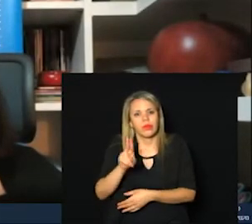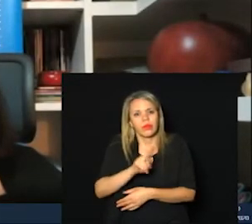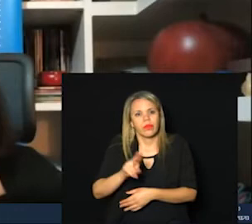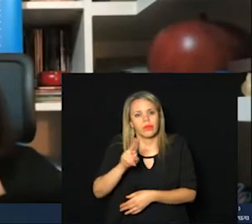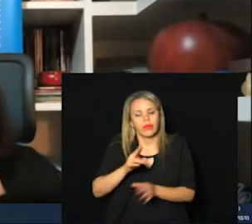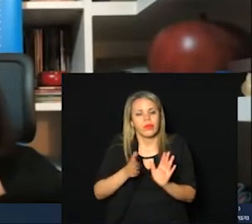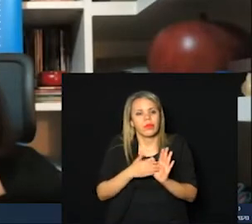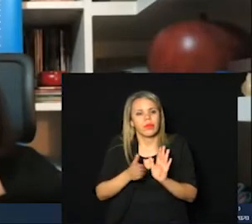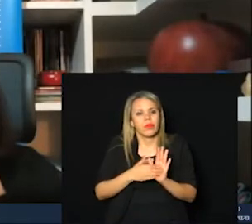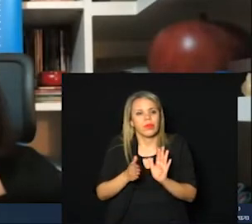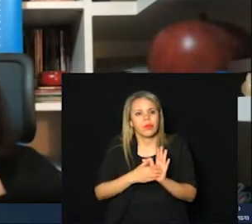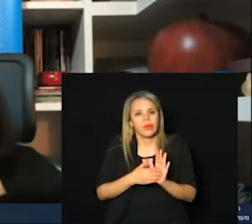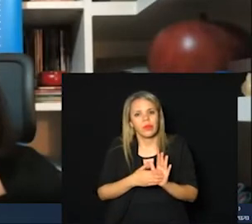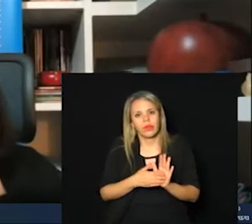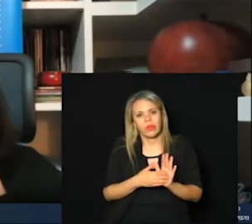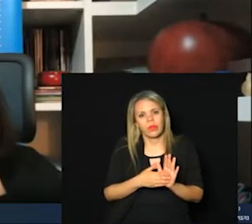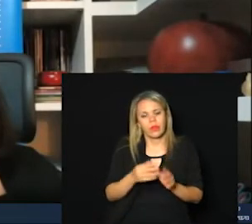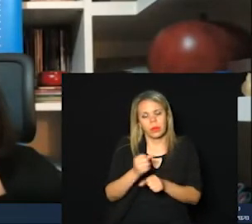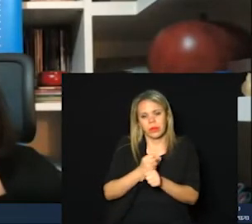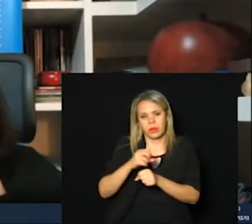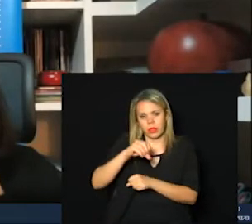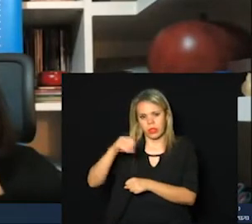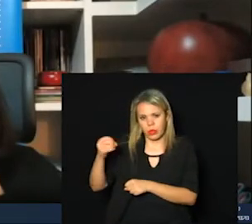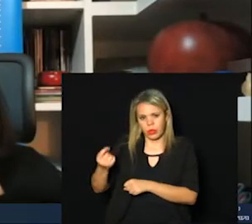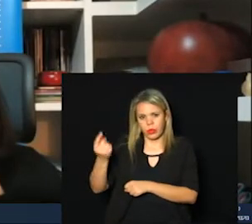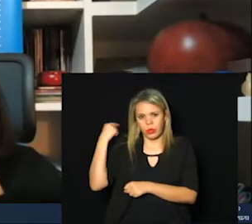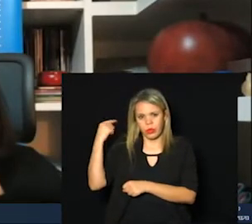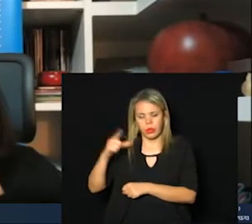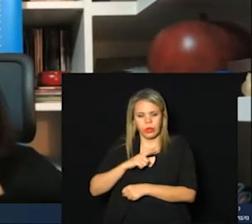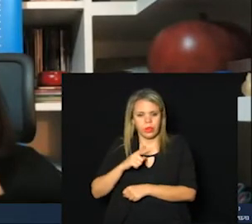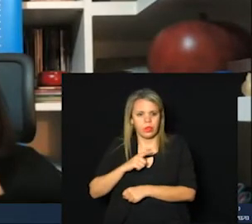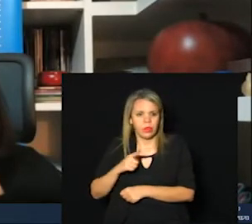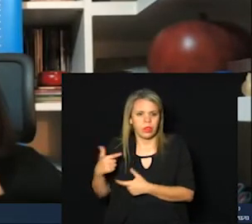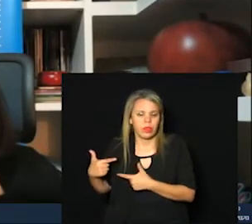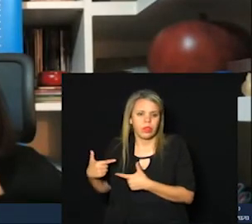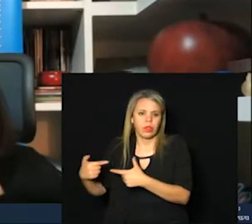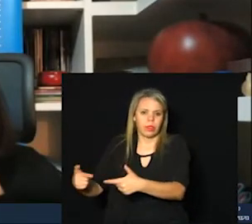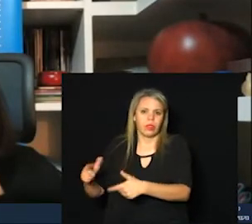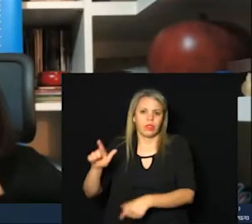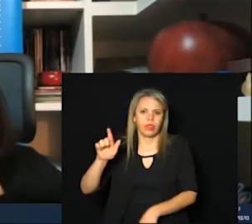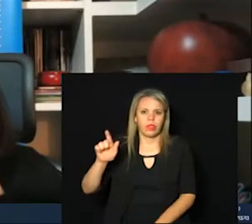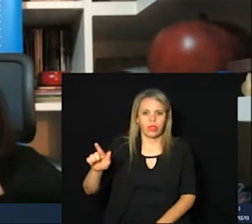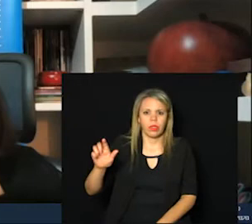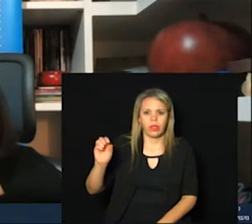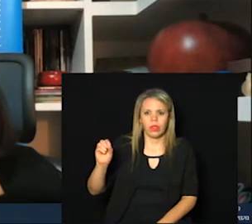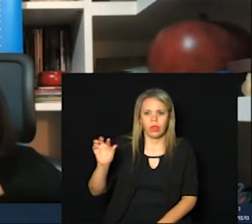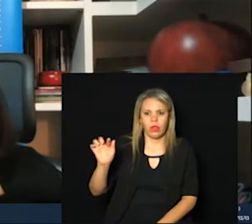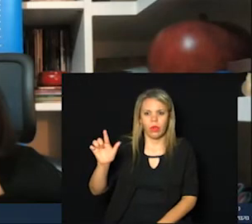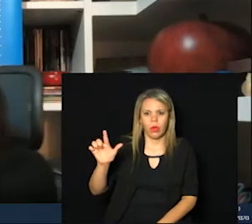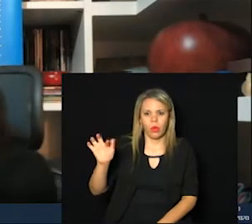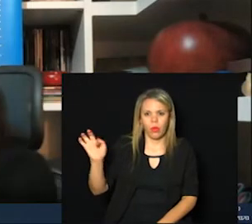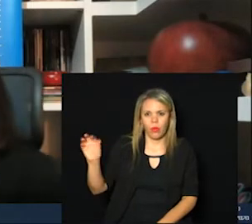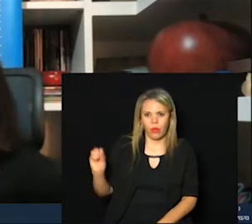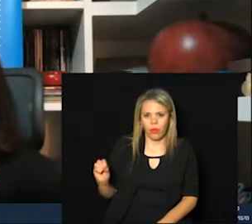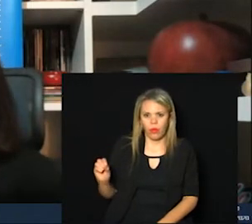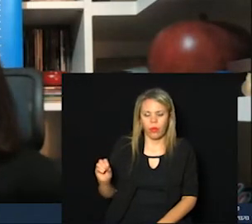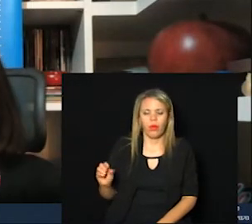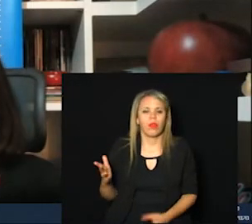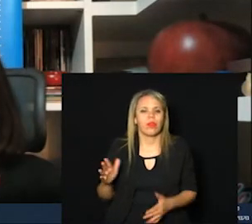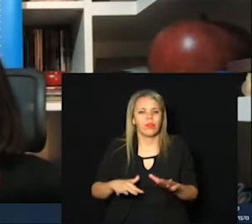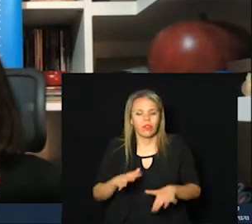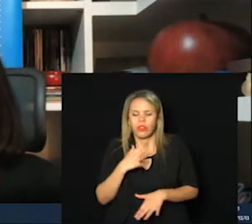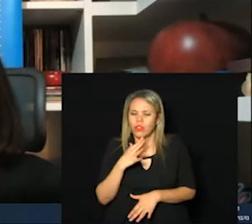proposto por Carol Lubick ainda nos anos 90, quando teve a Guerra do Golfo, que se chama Time Out. Talvez vocês conheçam já